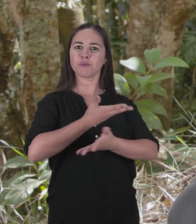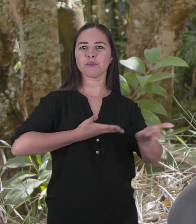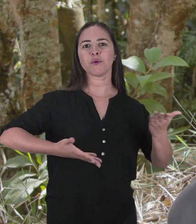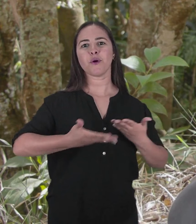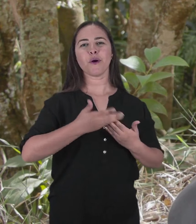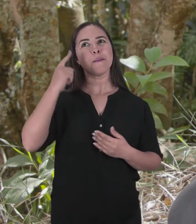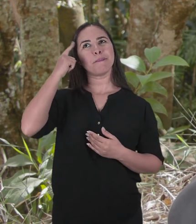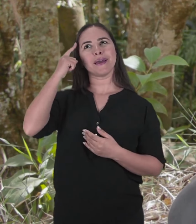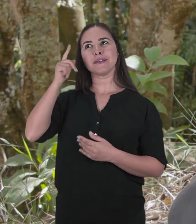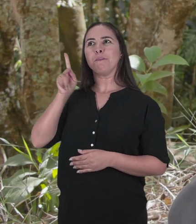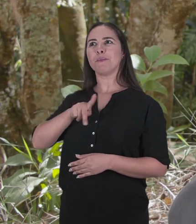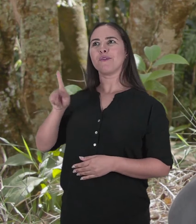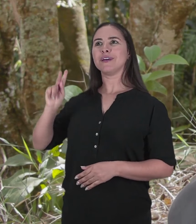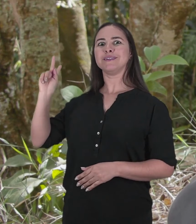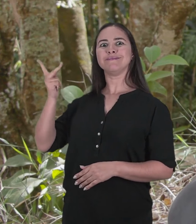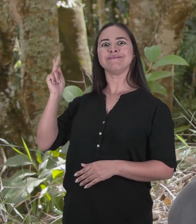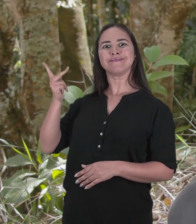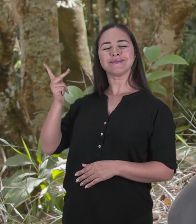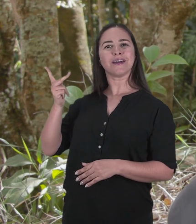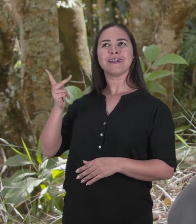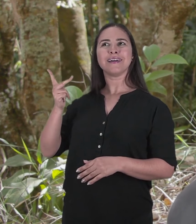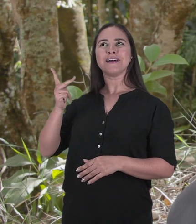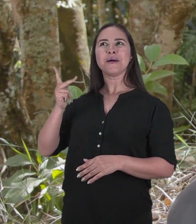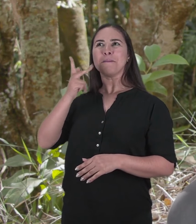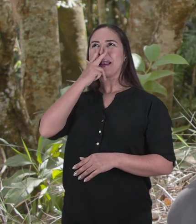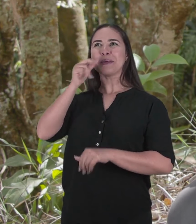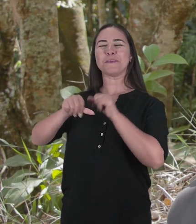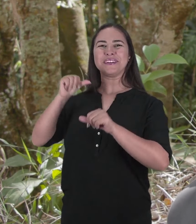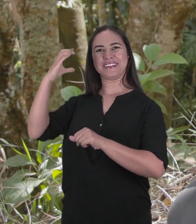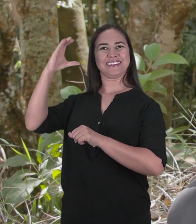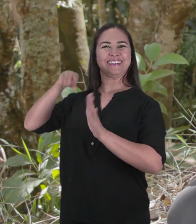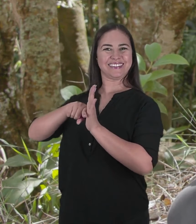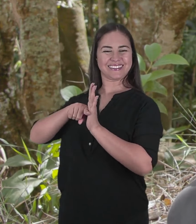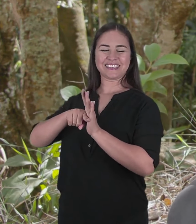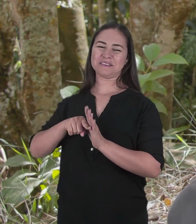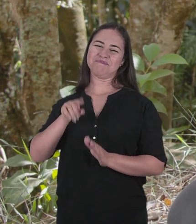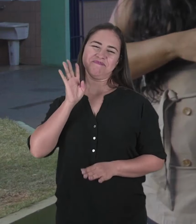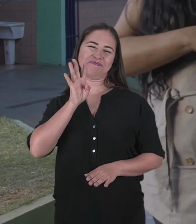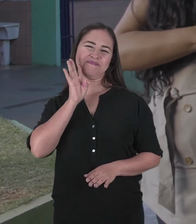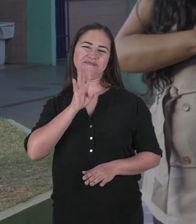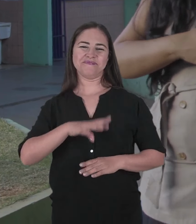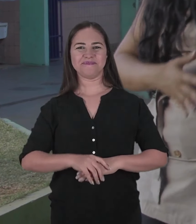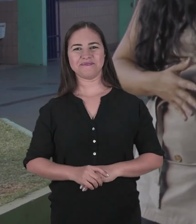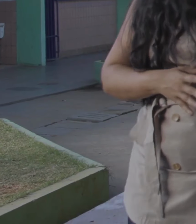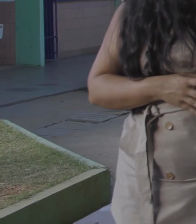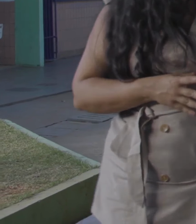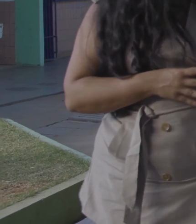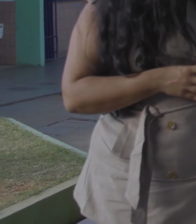diria que professores de história seriam cientistas. Então é uma participação muito legal.